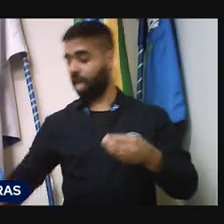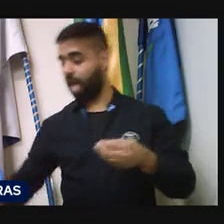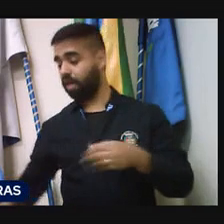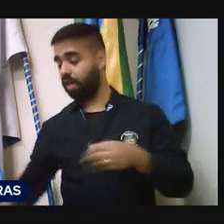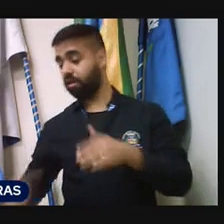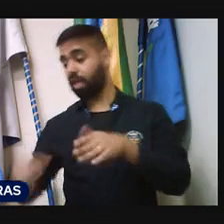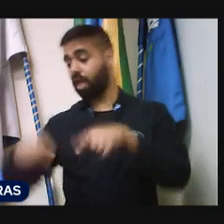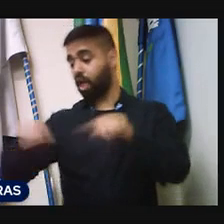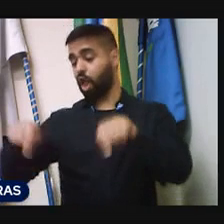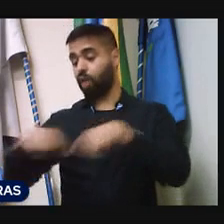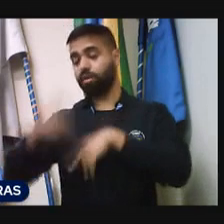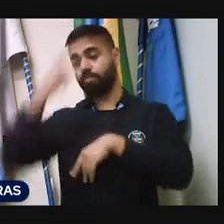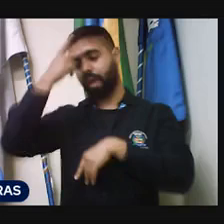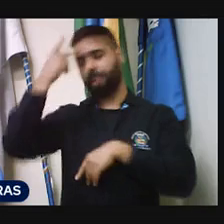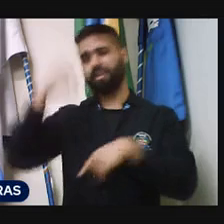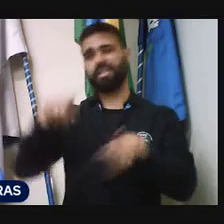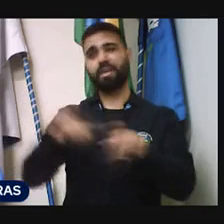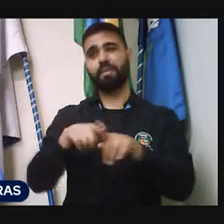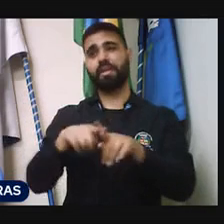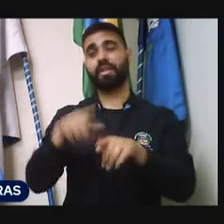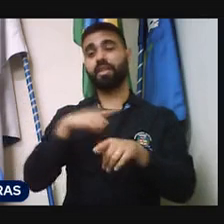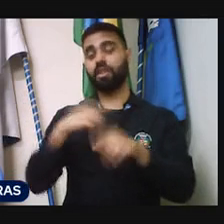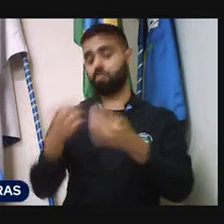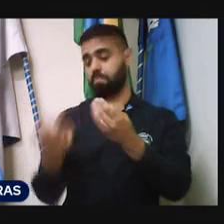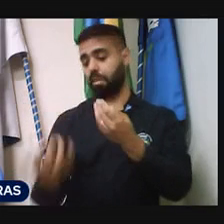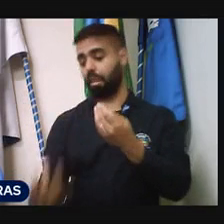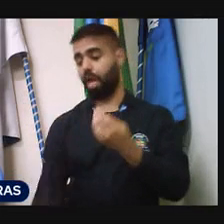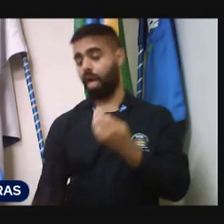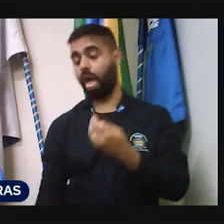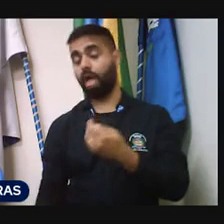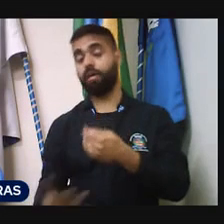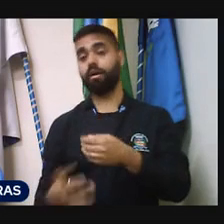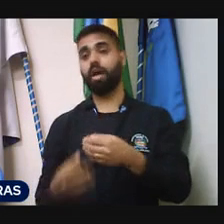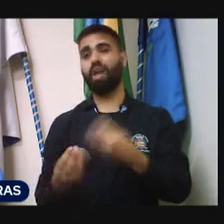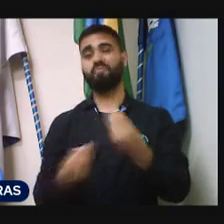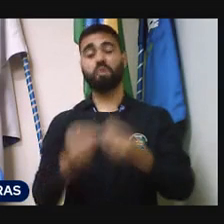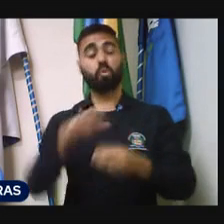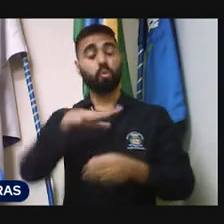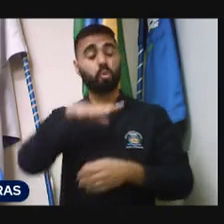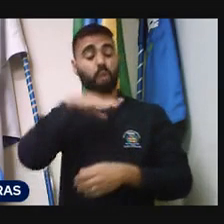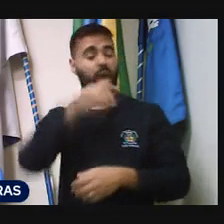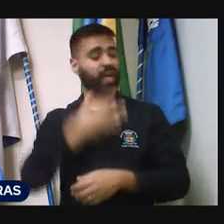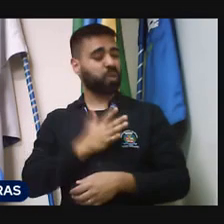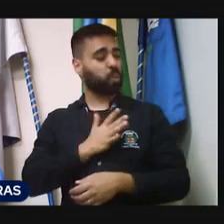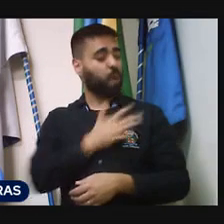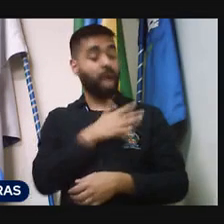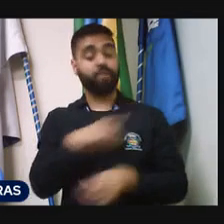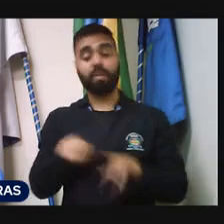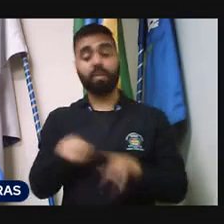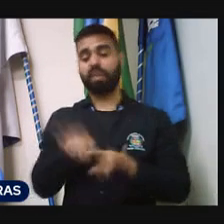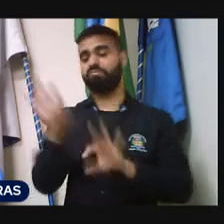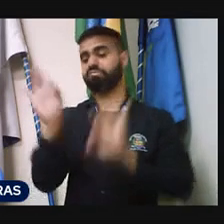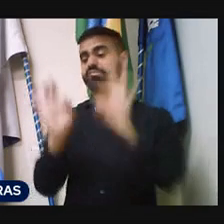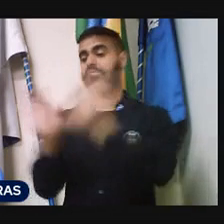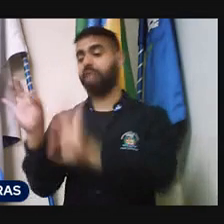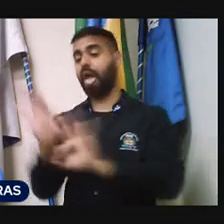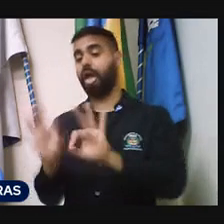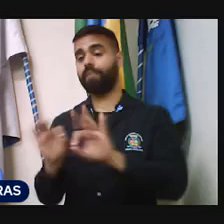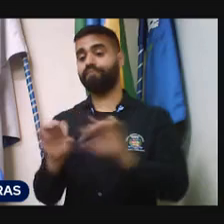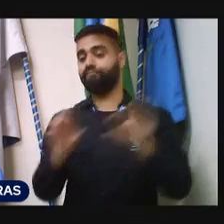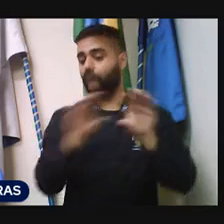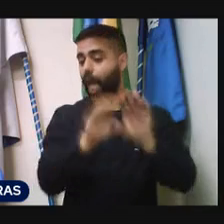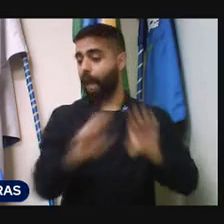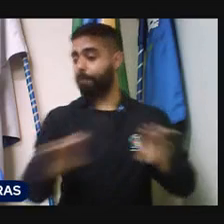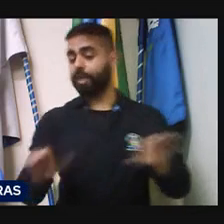terreno de uma moradora e tem gerado enorme erosão em seu quintal é incrível mau cheiro a quantidade dos mosquitos as manilhas para